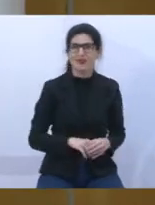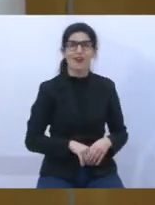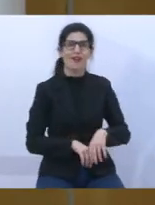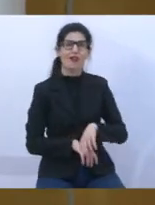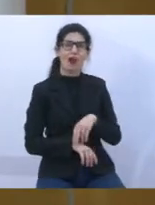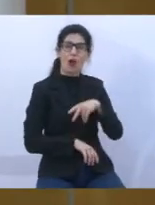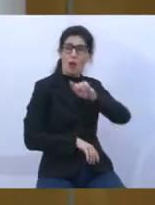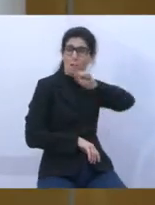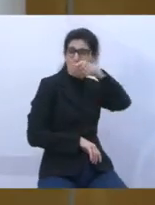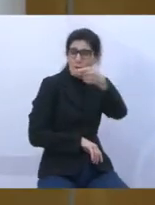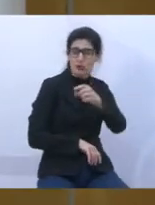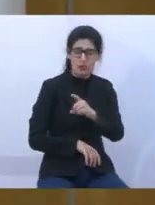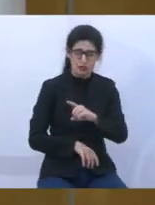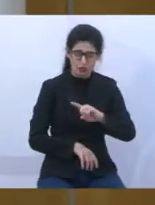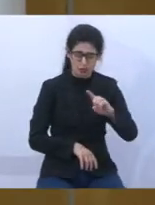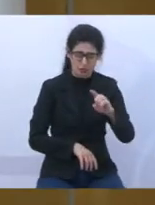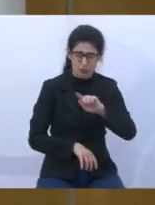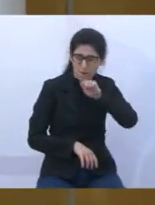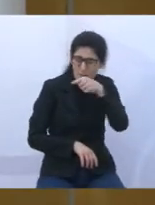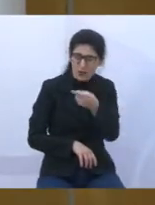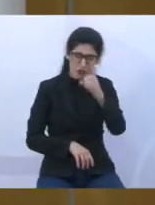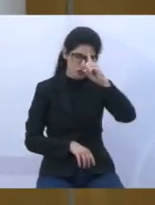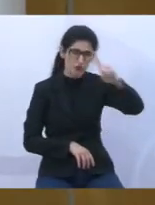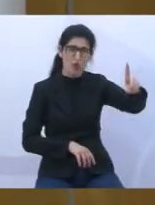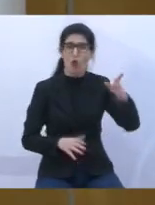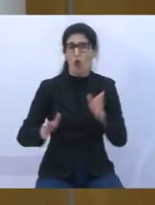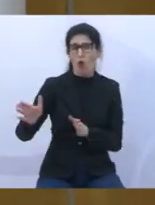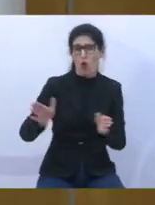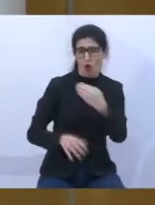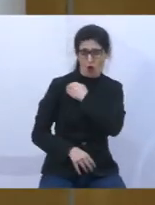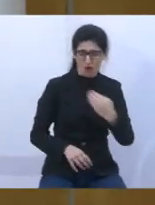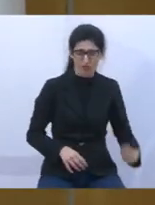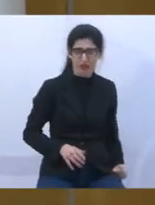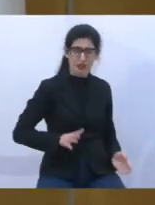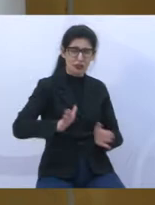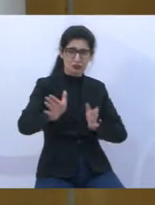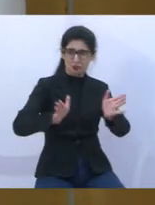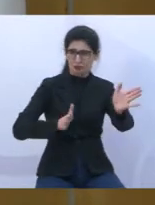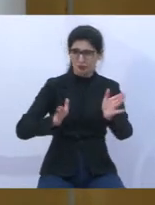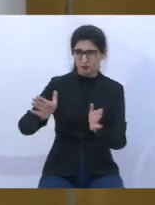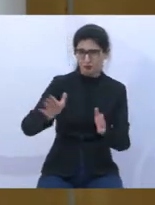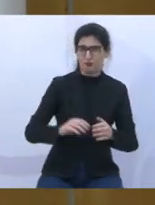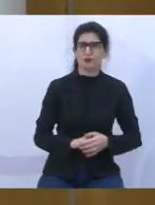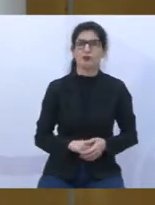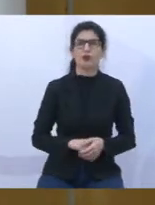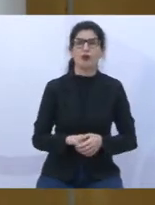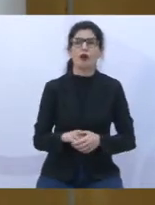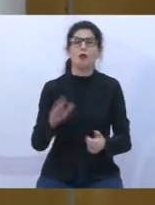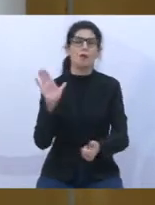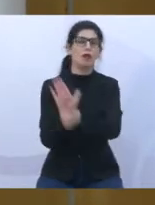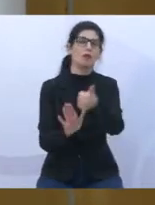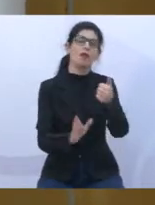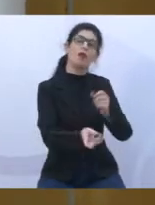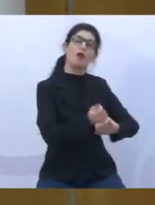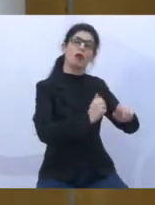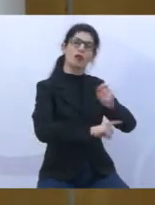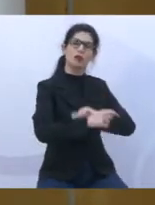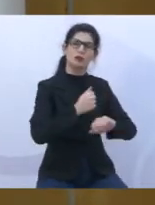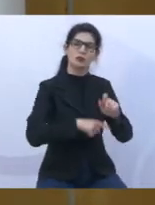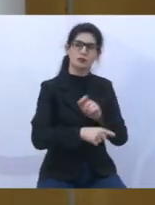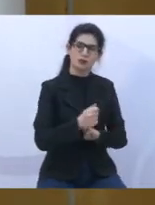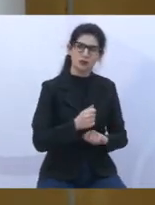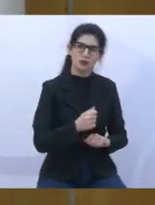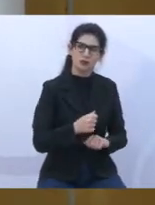dos meus dias de governo lembrando que dentro desses mil dias de governo o primeiro orçamento foi o orçamento